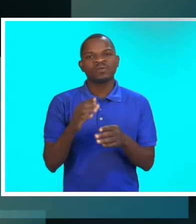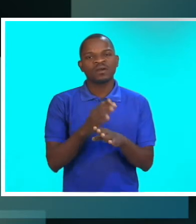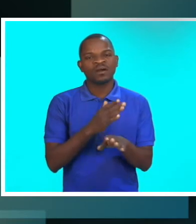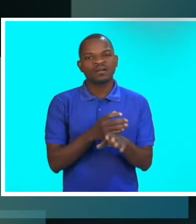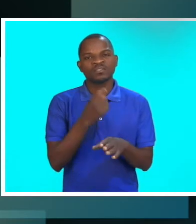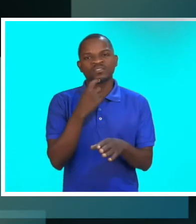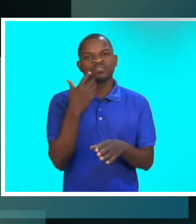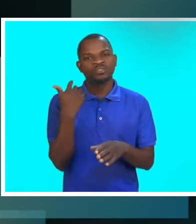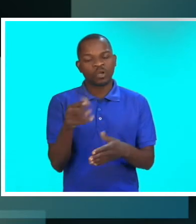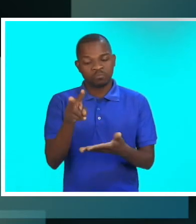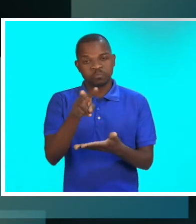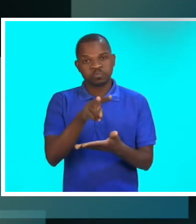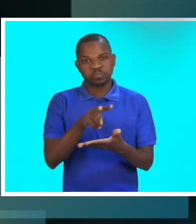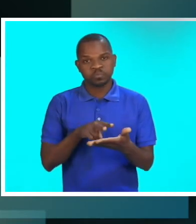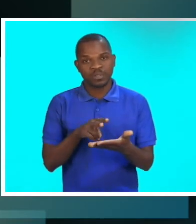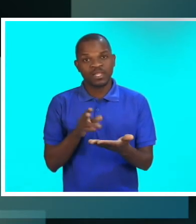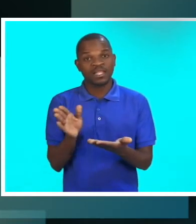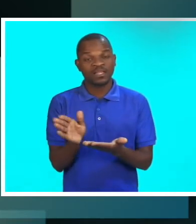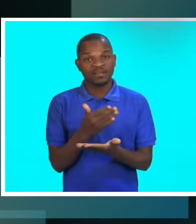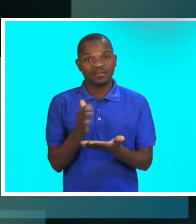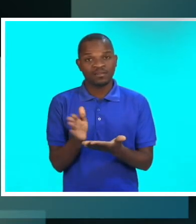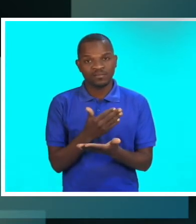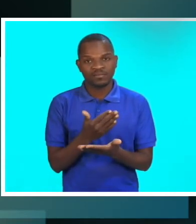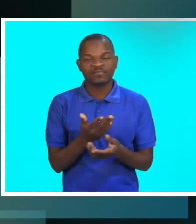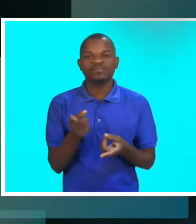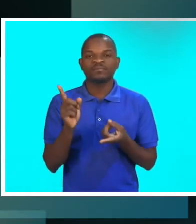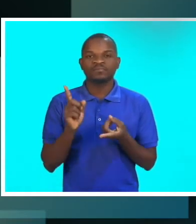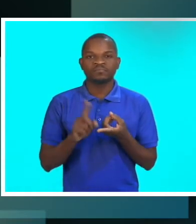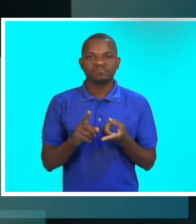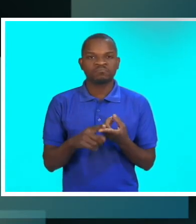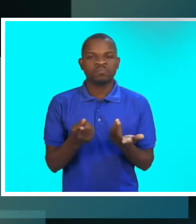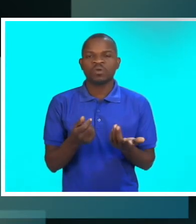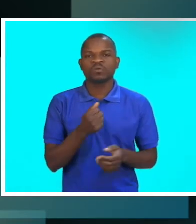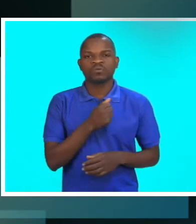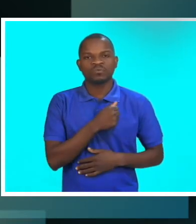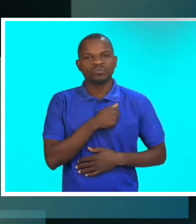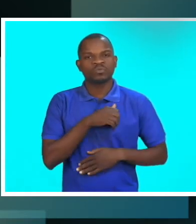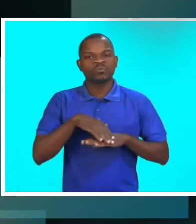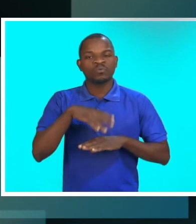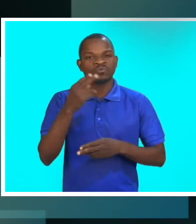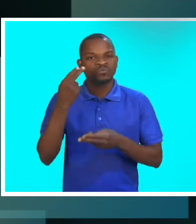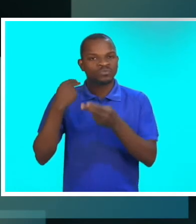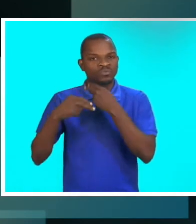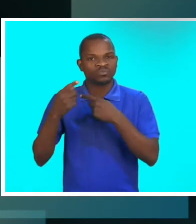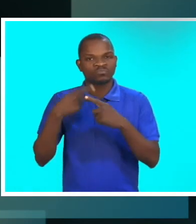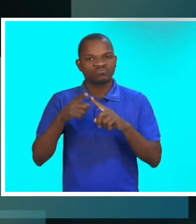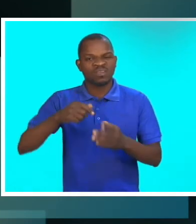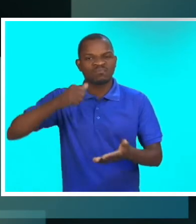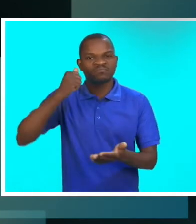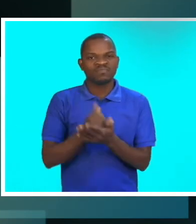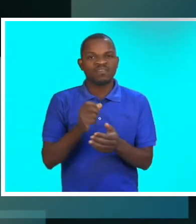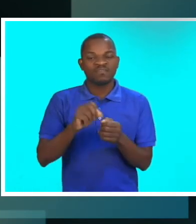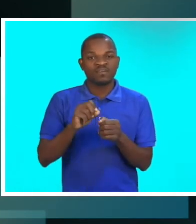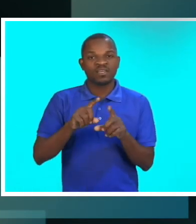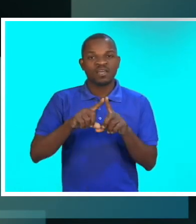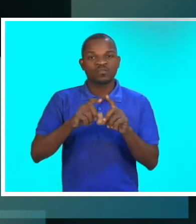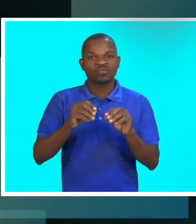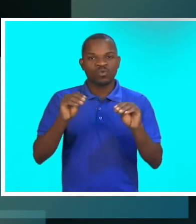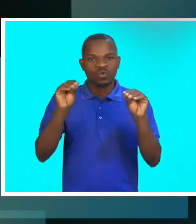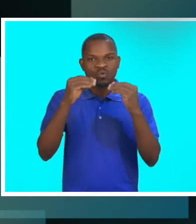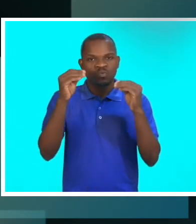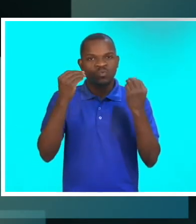Disse que leu o livro, que ficou sensibilizado com a história e decidiu fazer o curso de